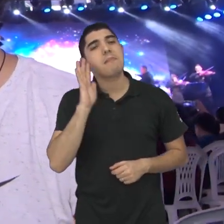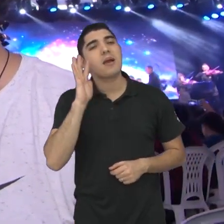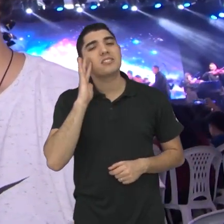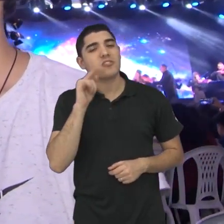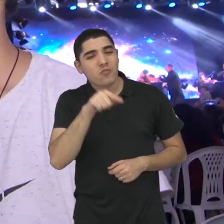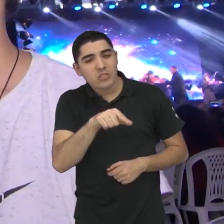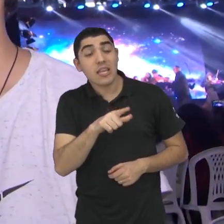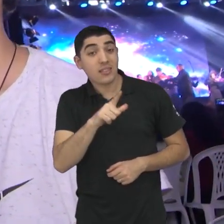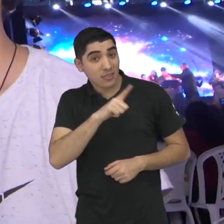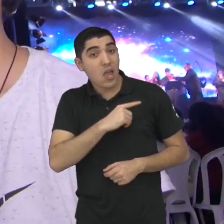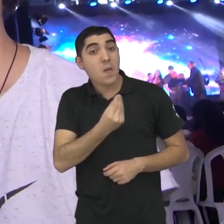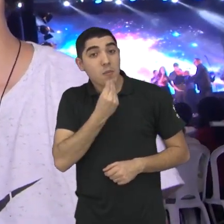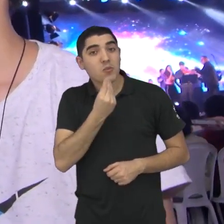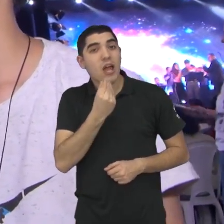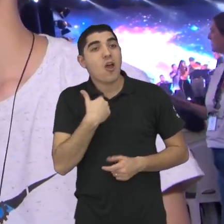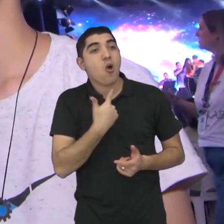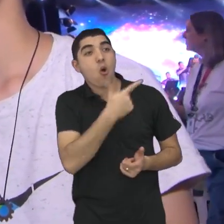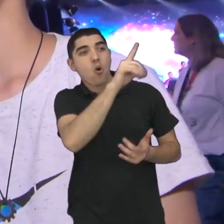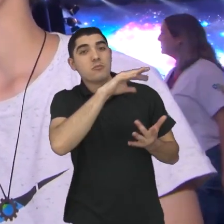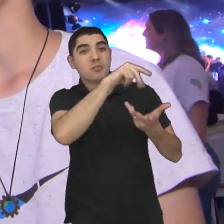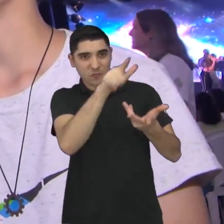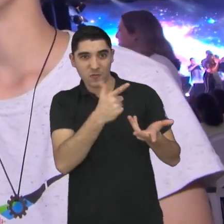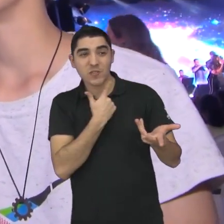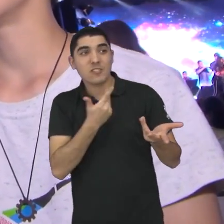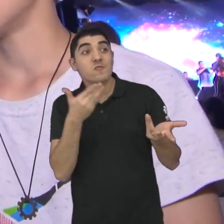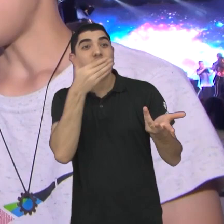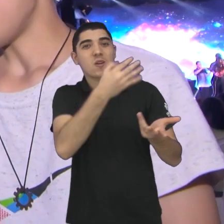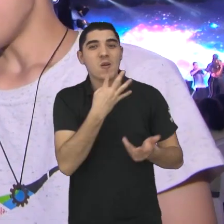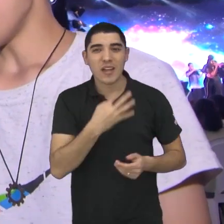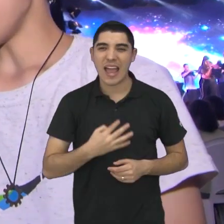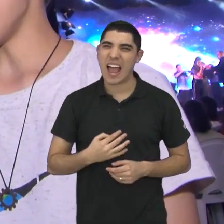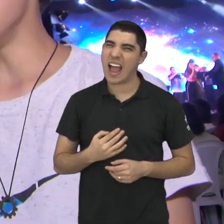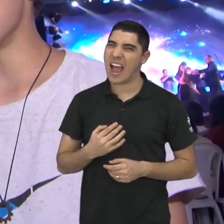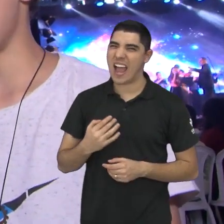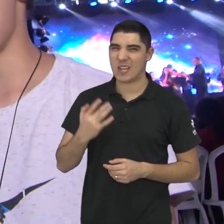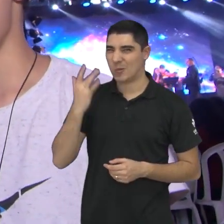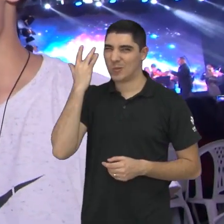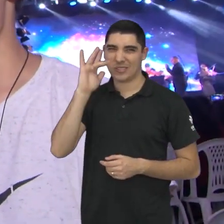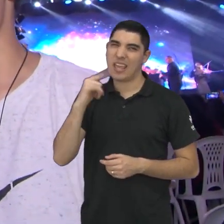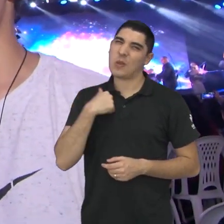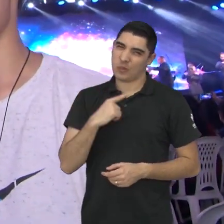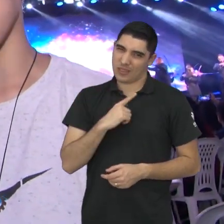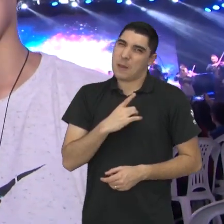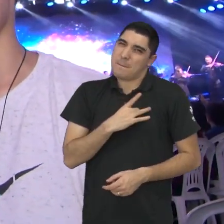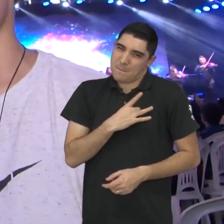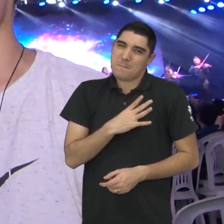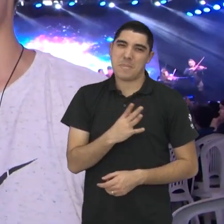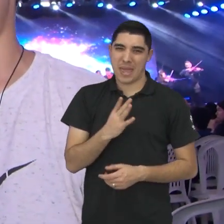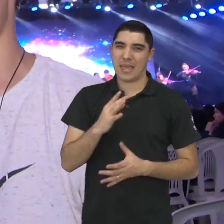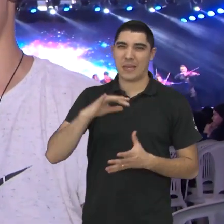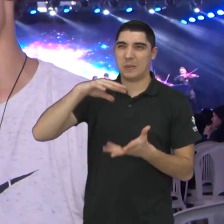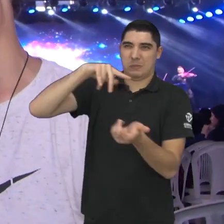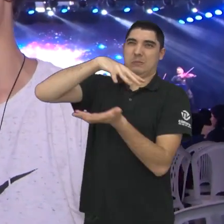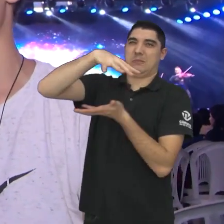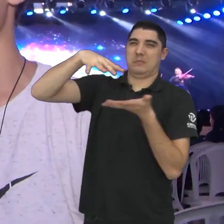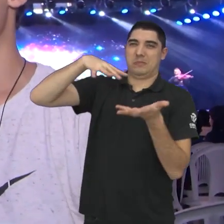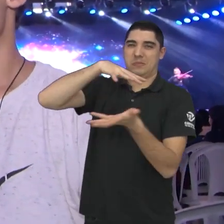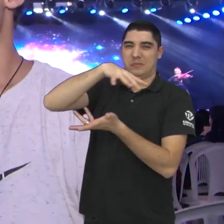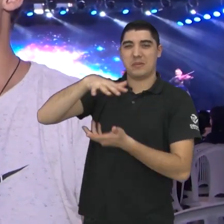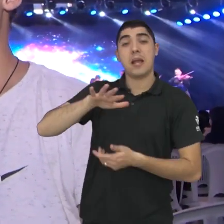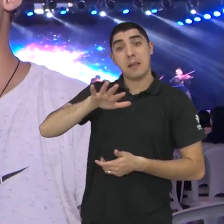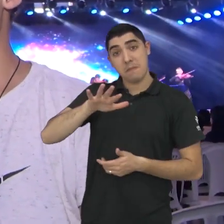a possibilidade de ir para lá, você iria? Eu não sei, eu tenho bastante medo de ir para o